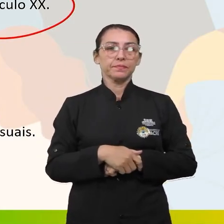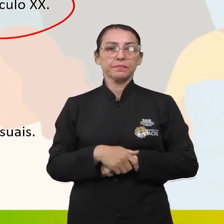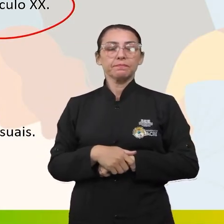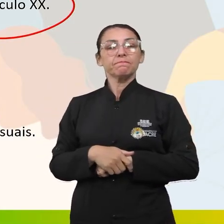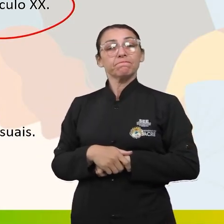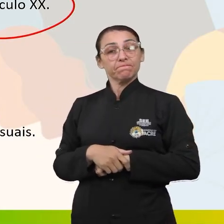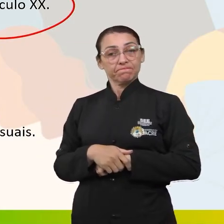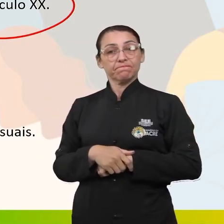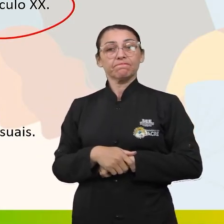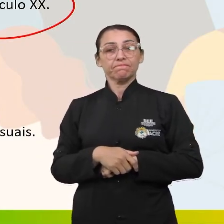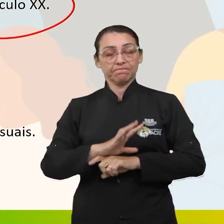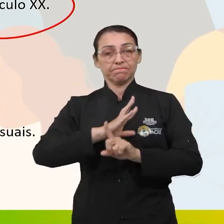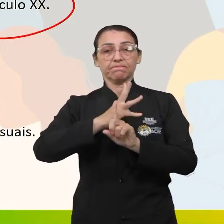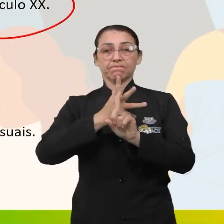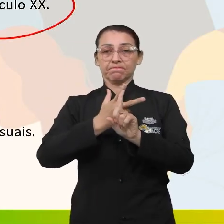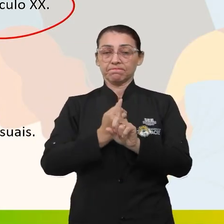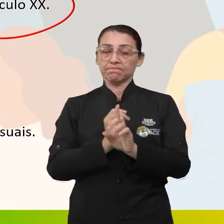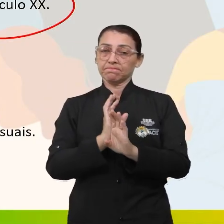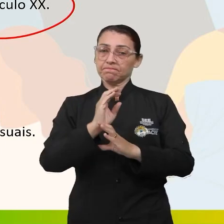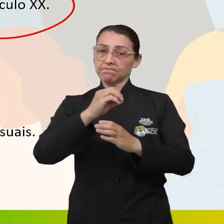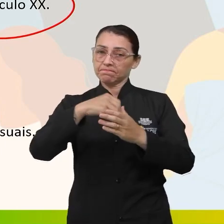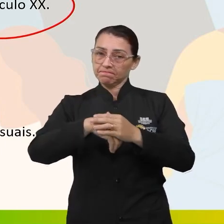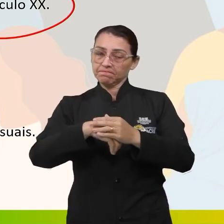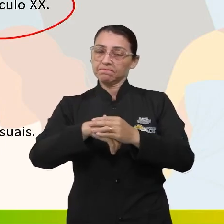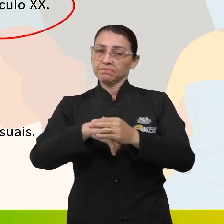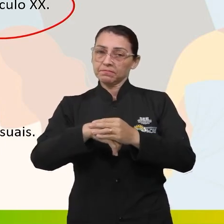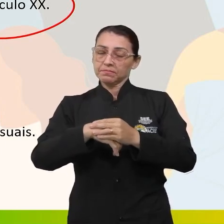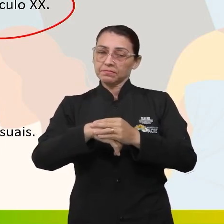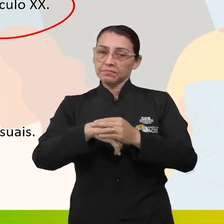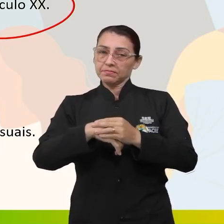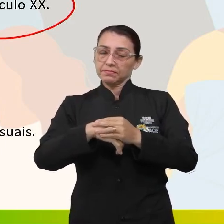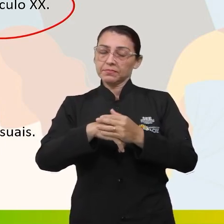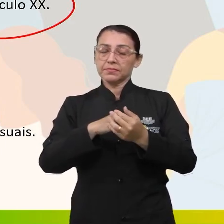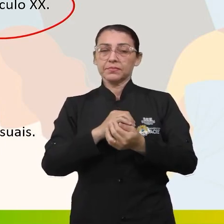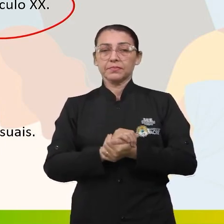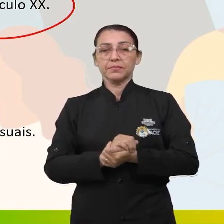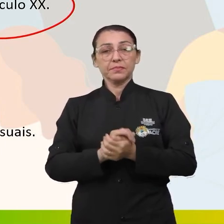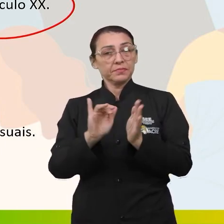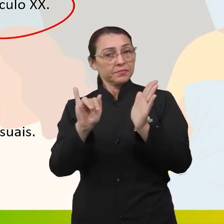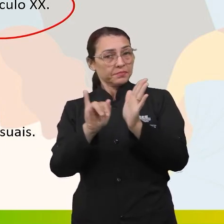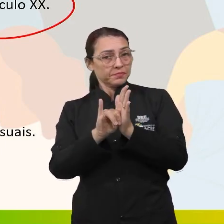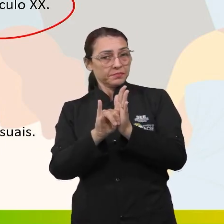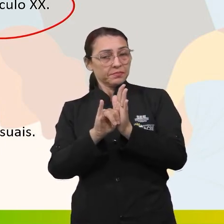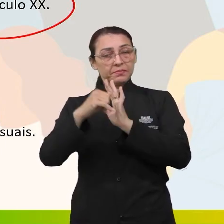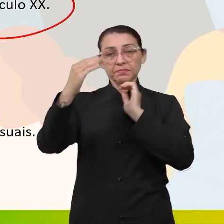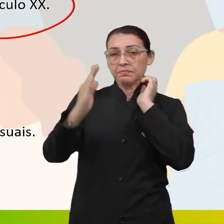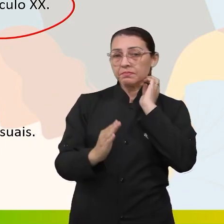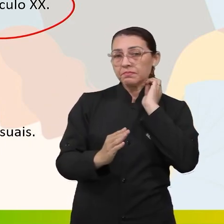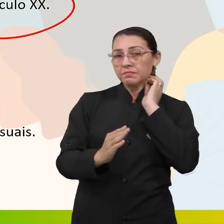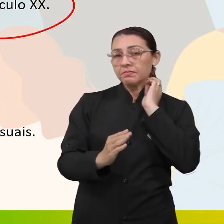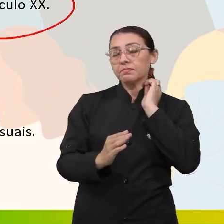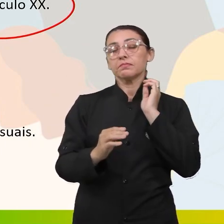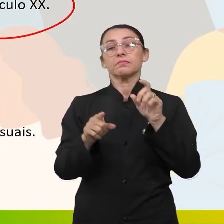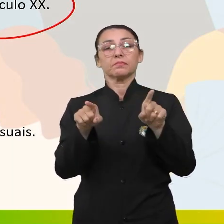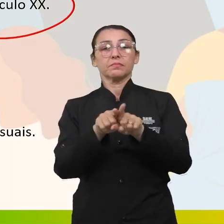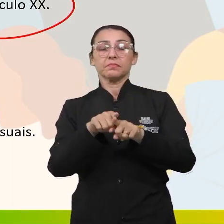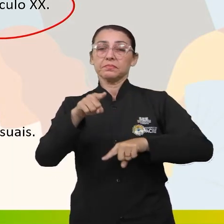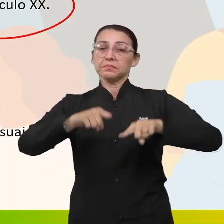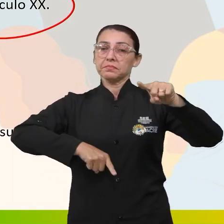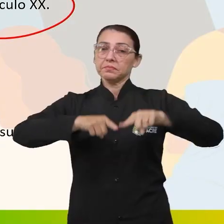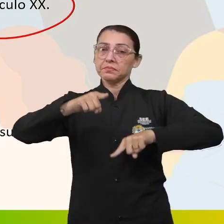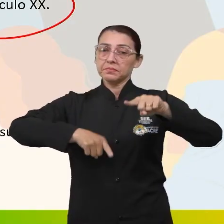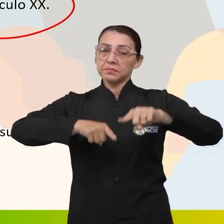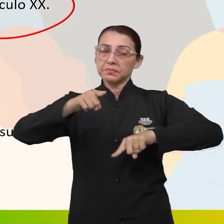exatamente isso. A arte, dentro dessa questão de identidade brasileira, ela serve como um